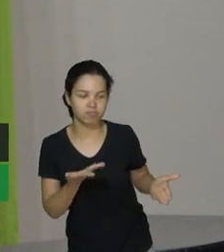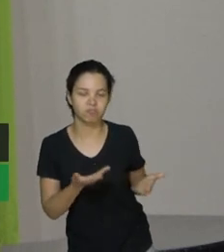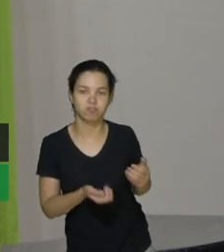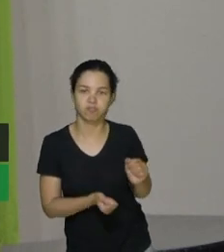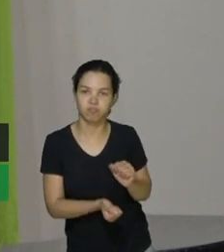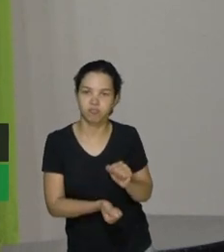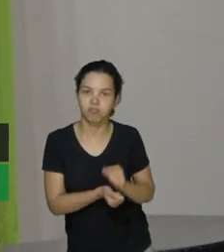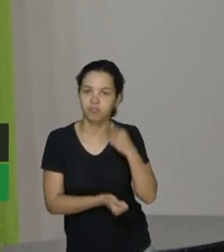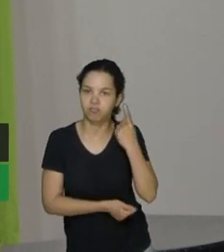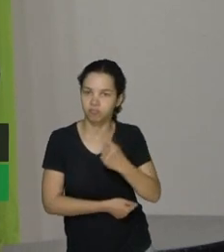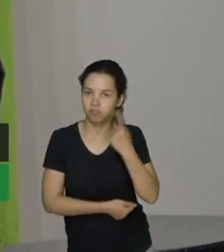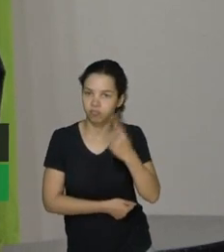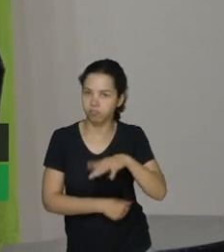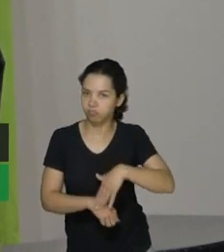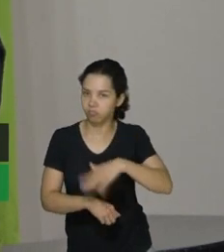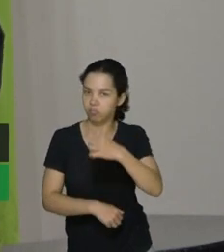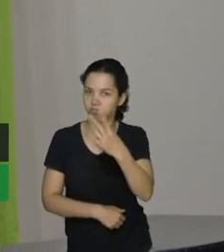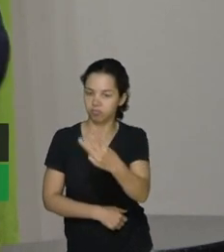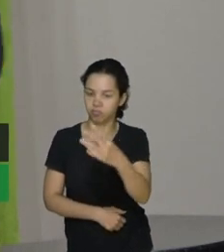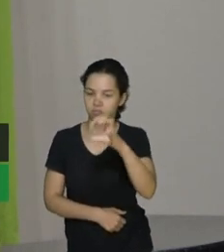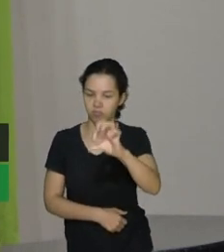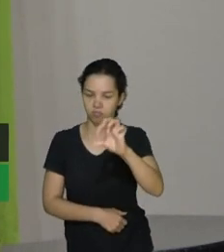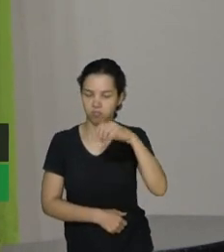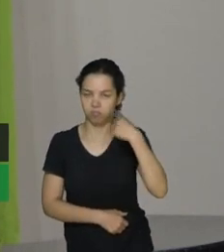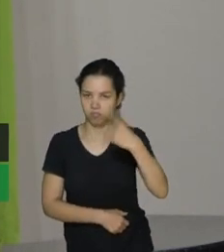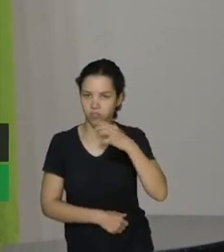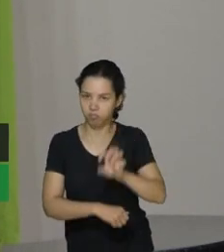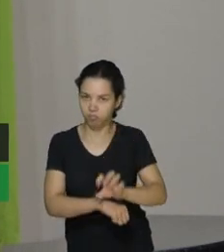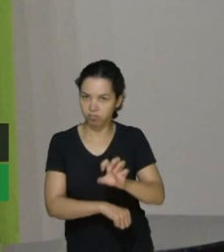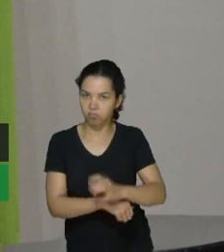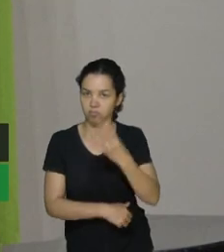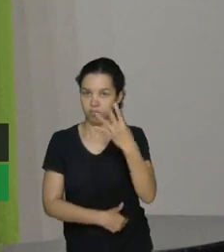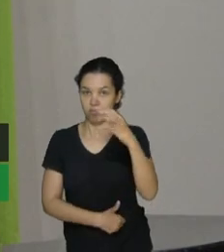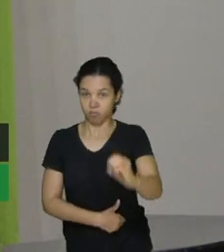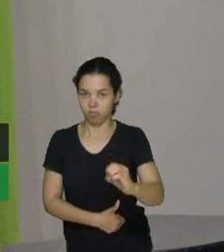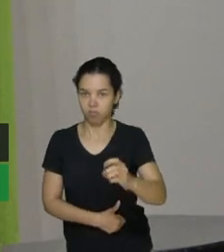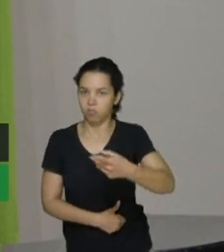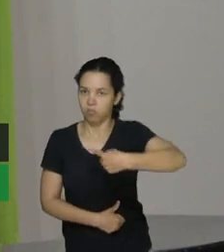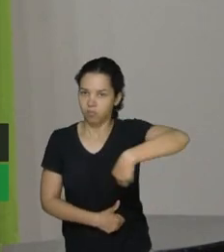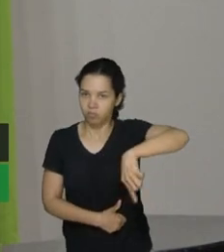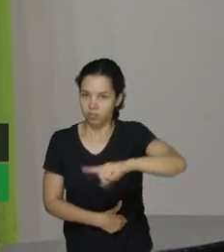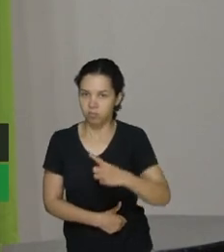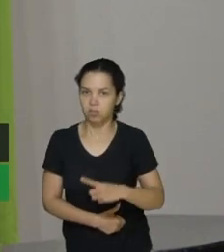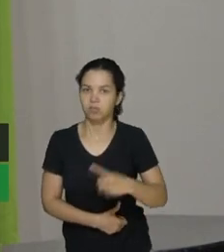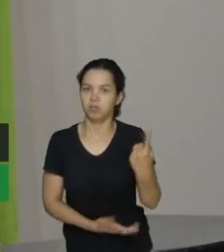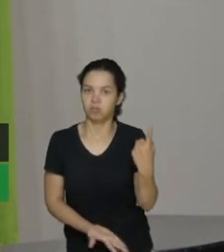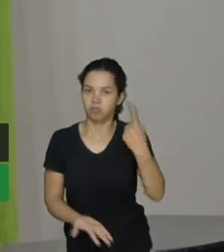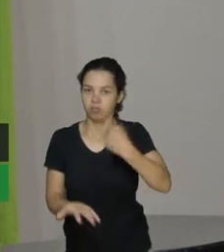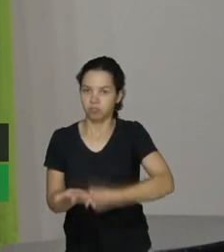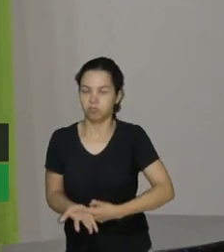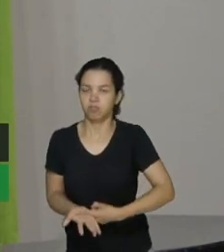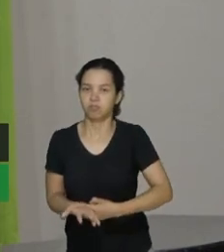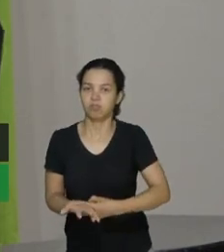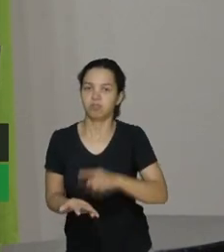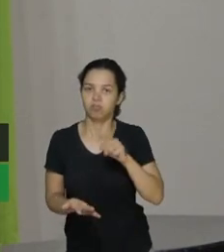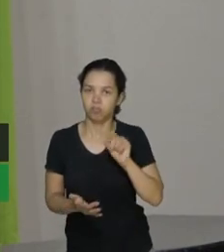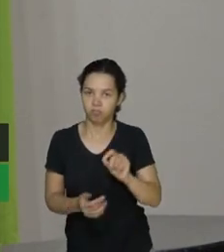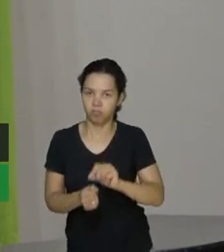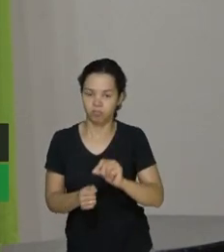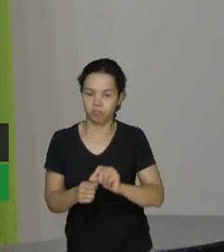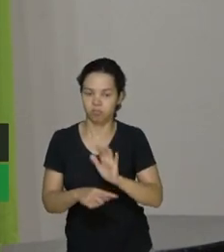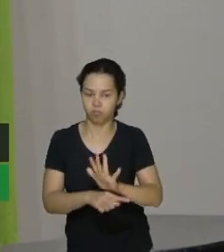mais 39 deputados estaduais, todos nós, 40, que temos essa nobre missão, fazer o melhor para o